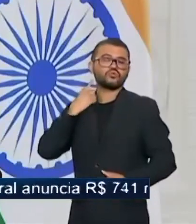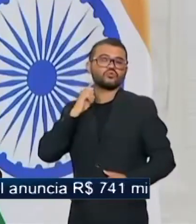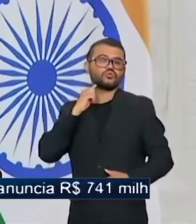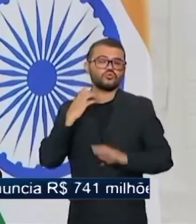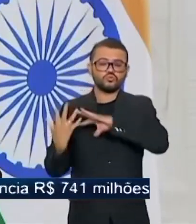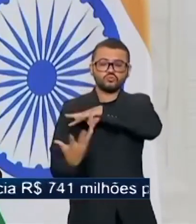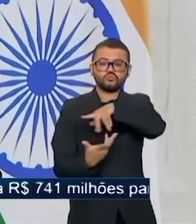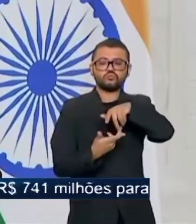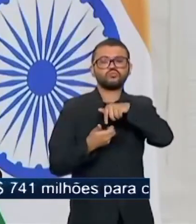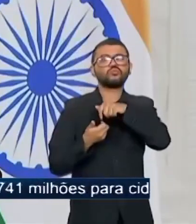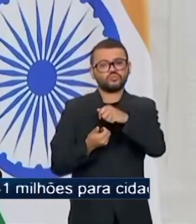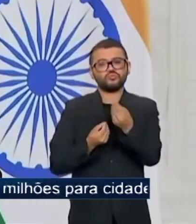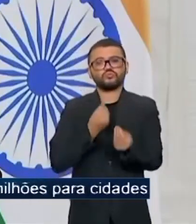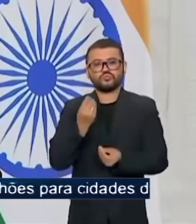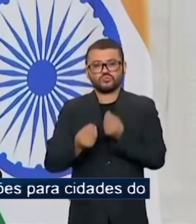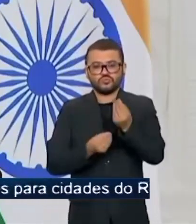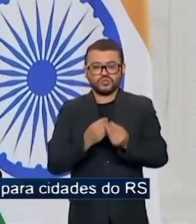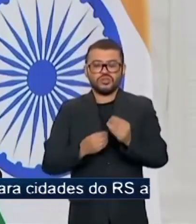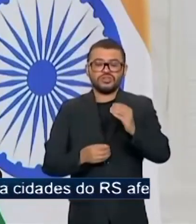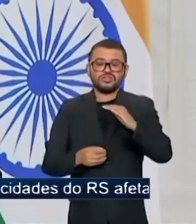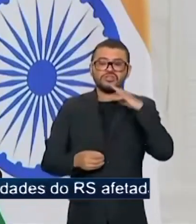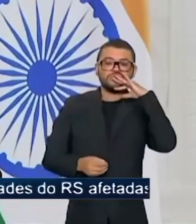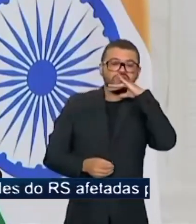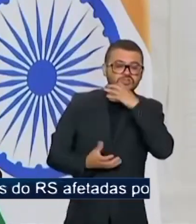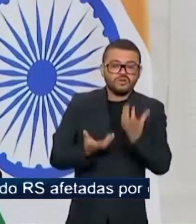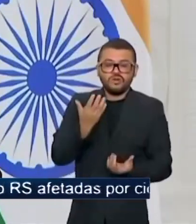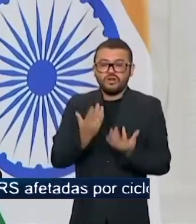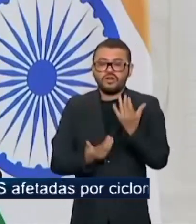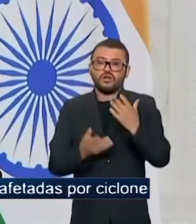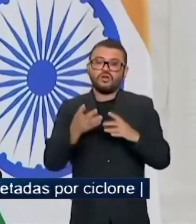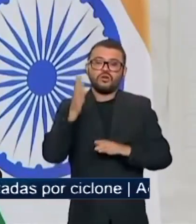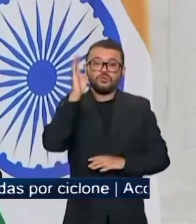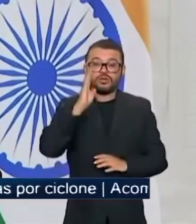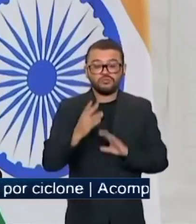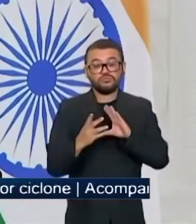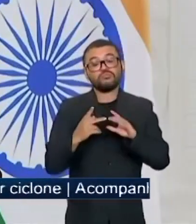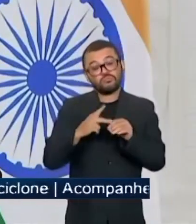gás, sabe, de efeito estufa pelo derivado de petróleo.